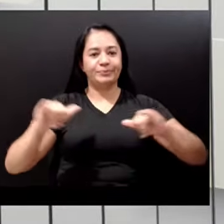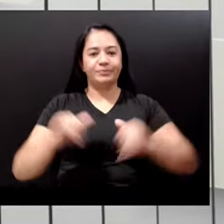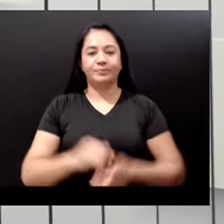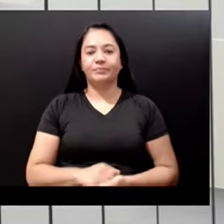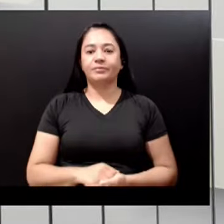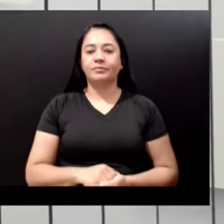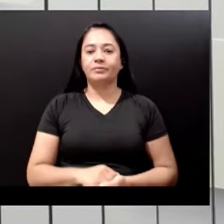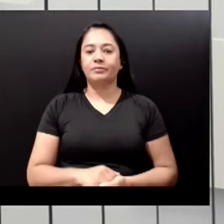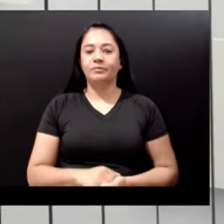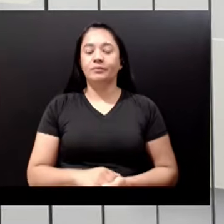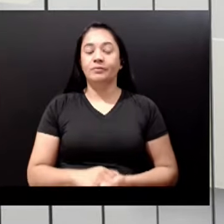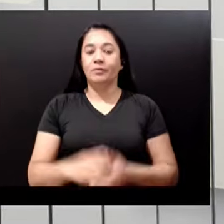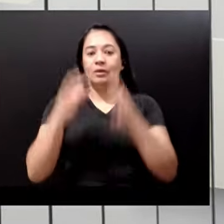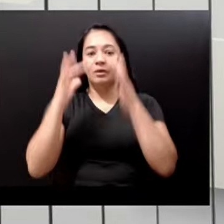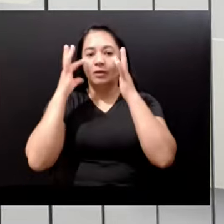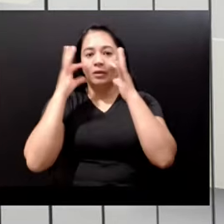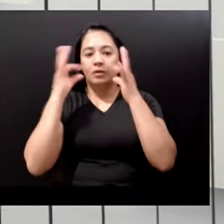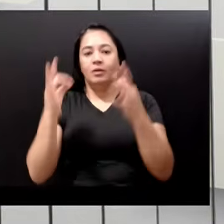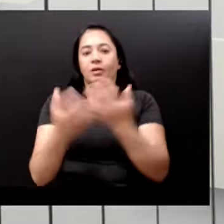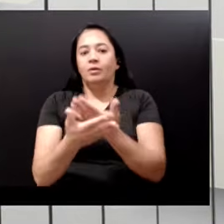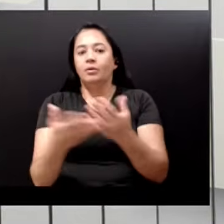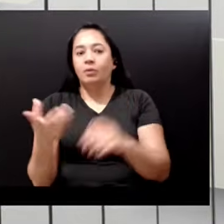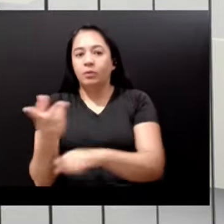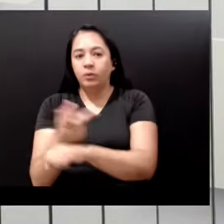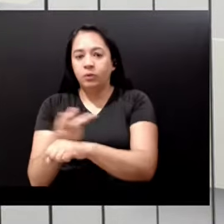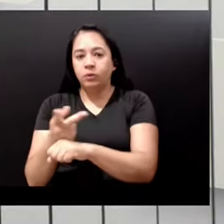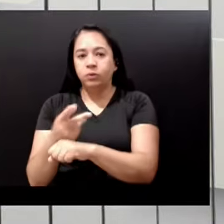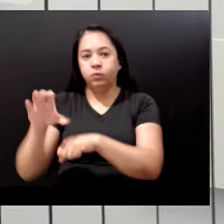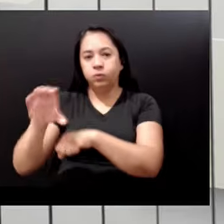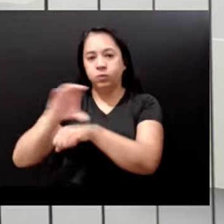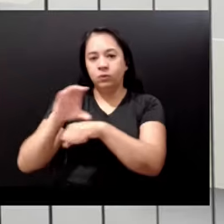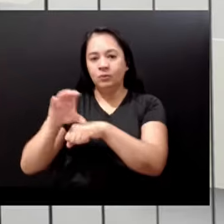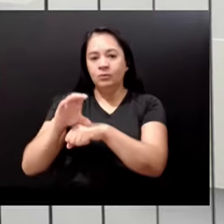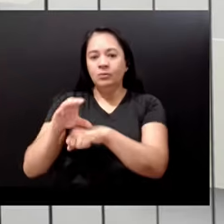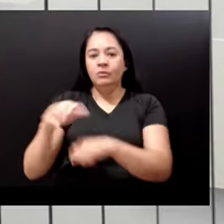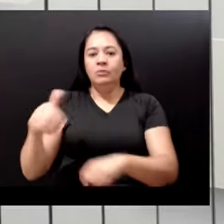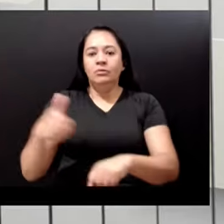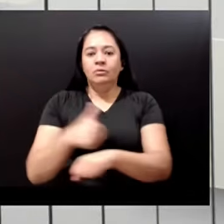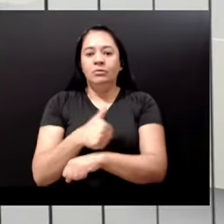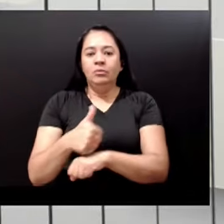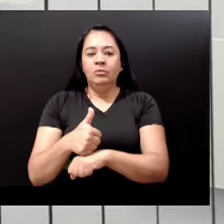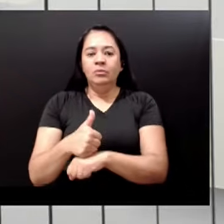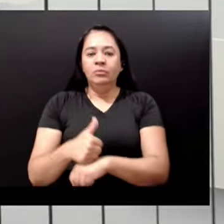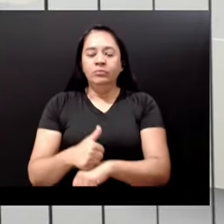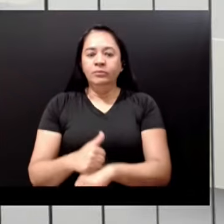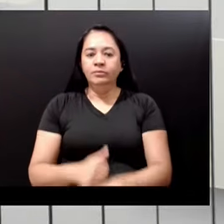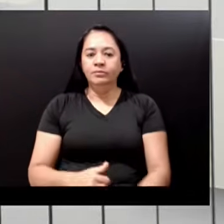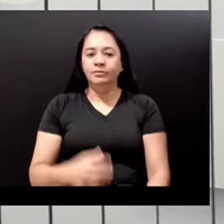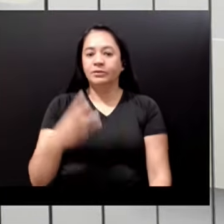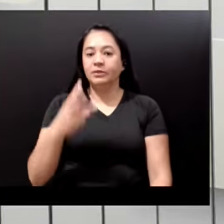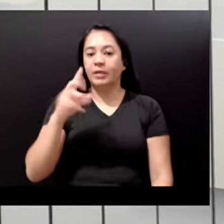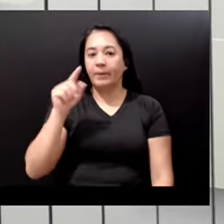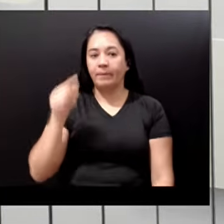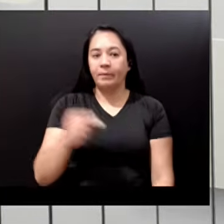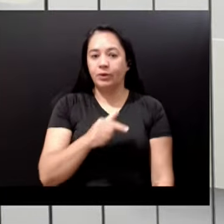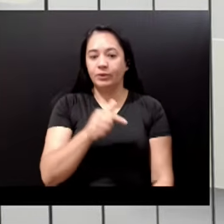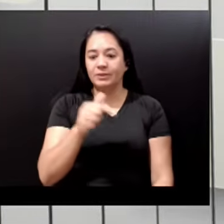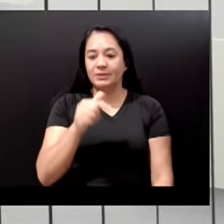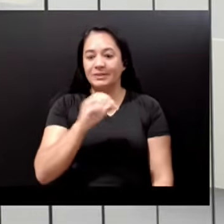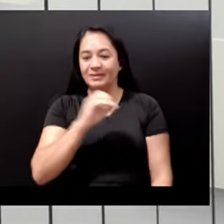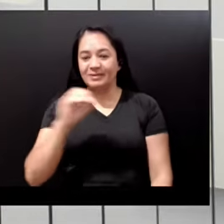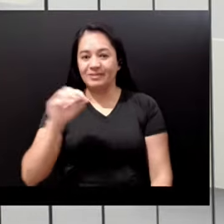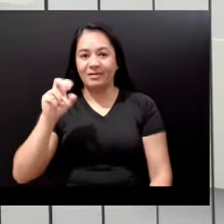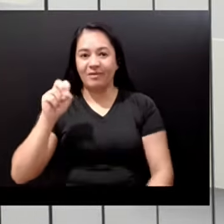Atenção, você que está em busca de capacitação profissional, hein? São mais de 3.700 vagas gratuitas em